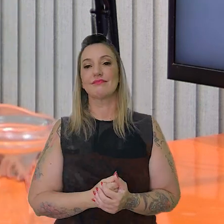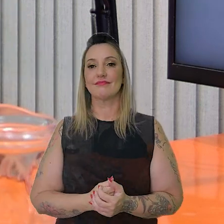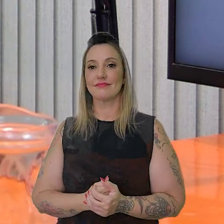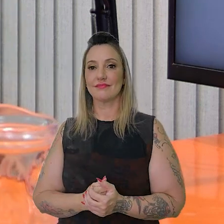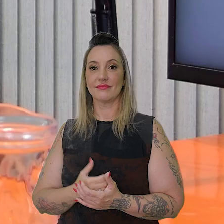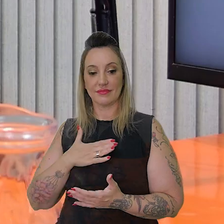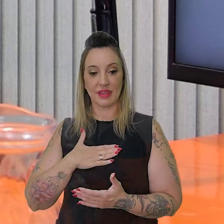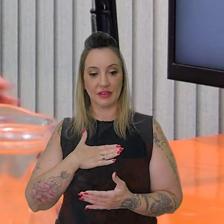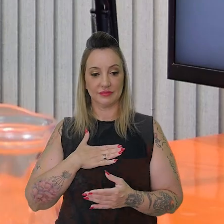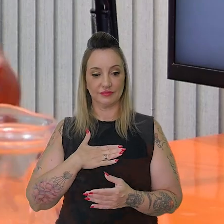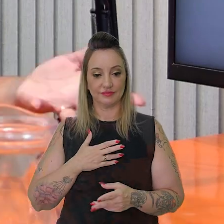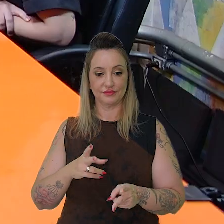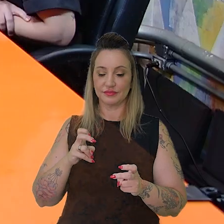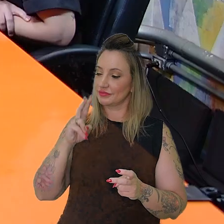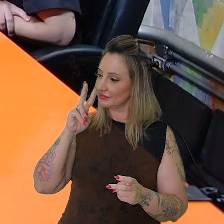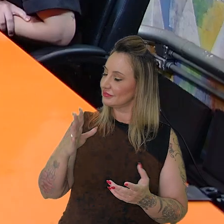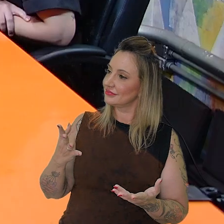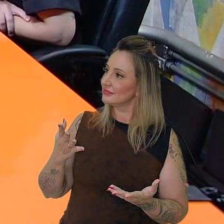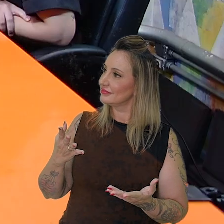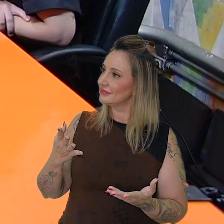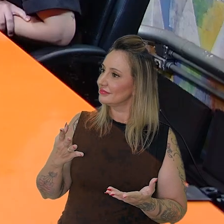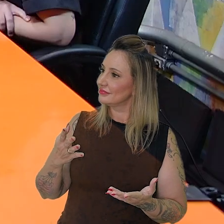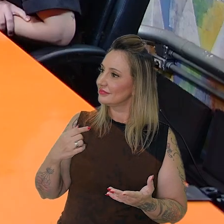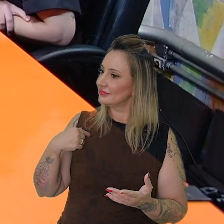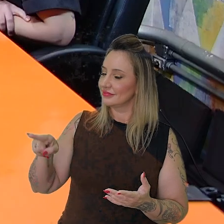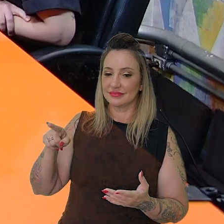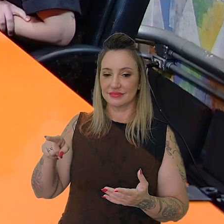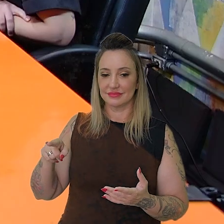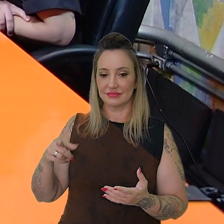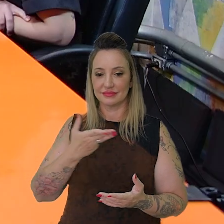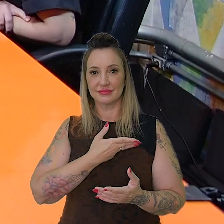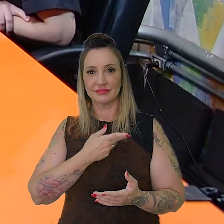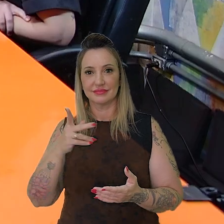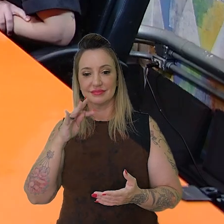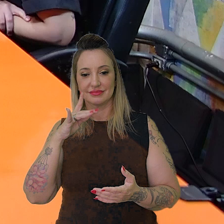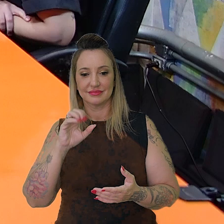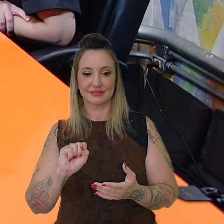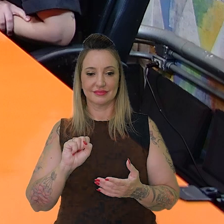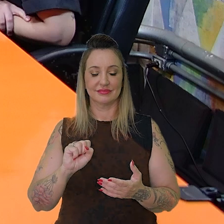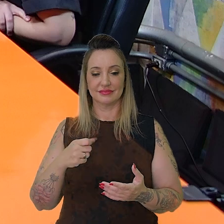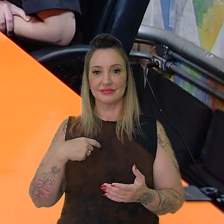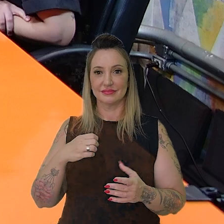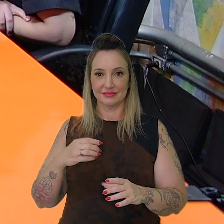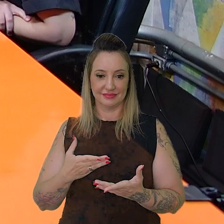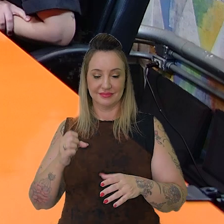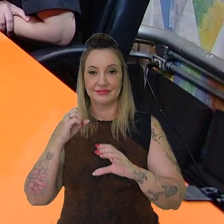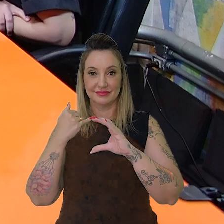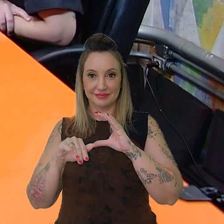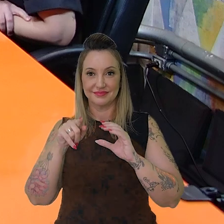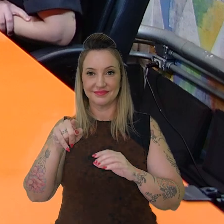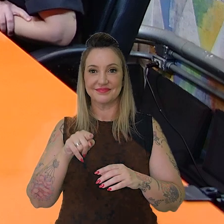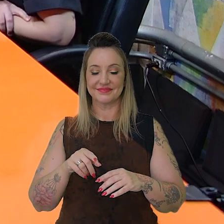né então eu também vi isso eu falei assim cara Será que um dia eu vou ser amiga de Thaís né que foi quando eu mandei